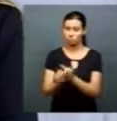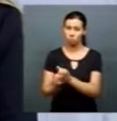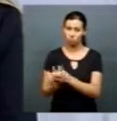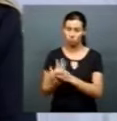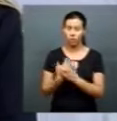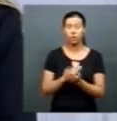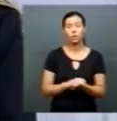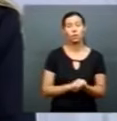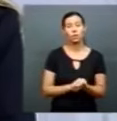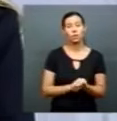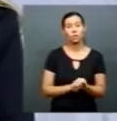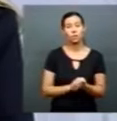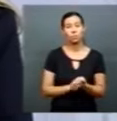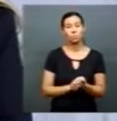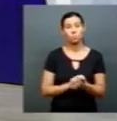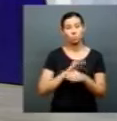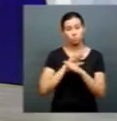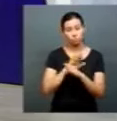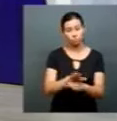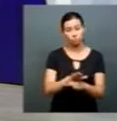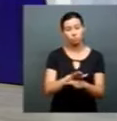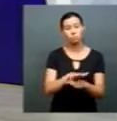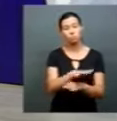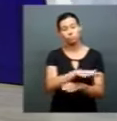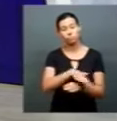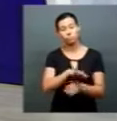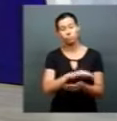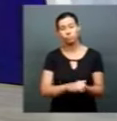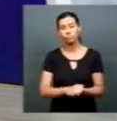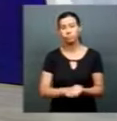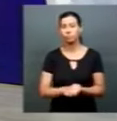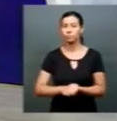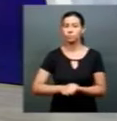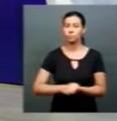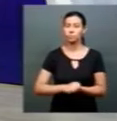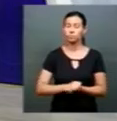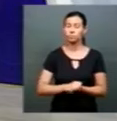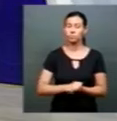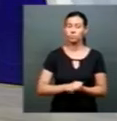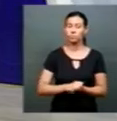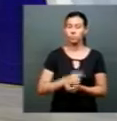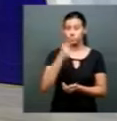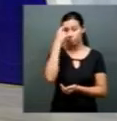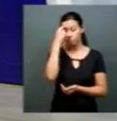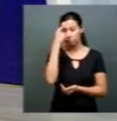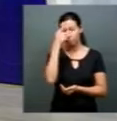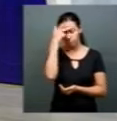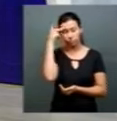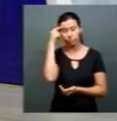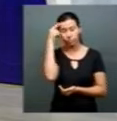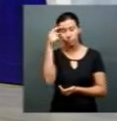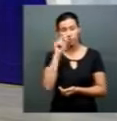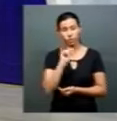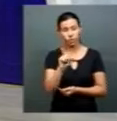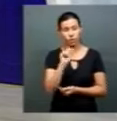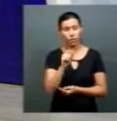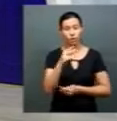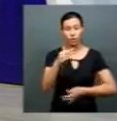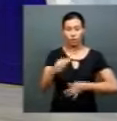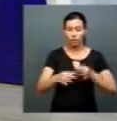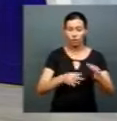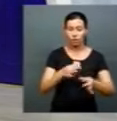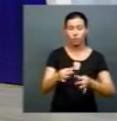algum problema daquele setor. Há uma associação muito forte das pessoas, startup com tecnologia